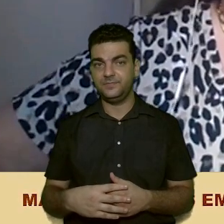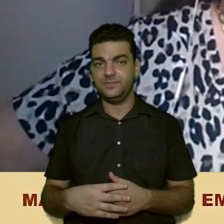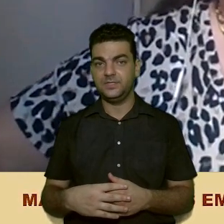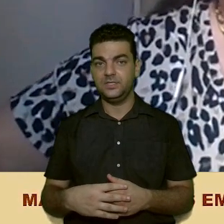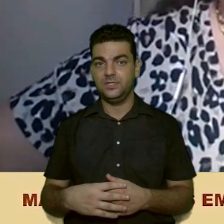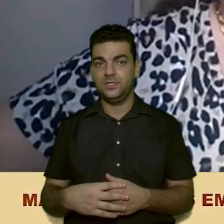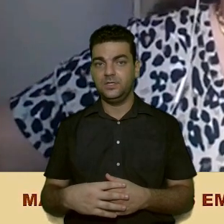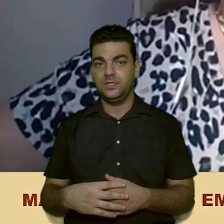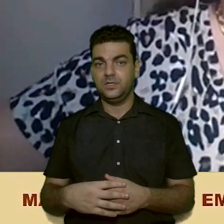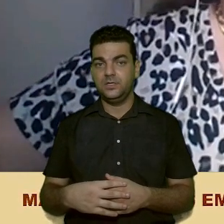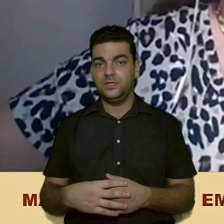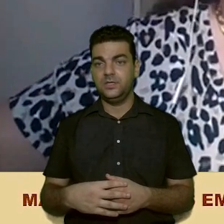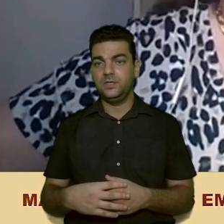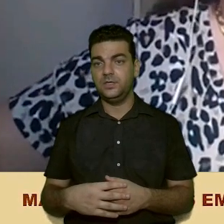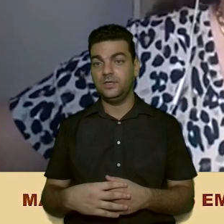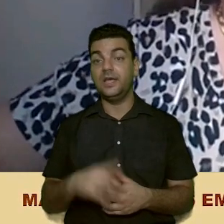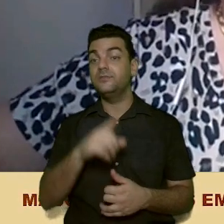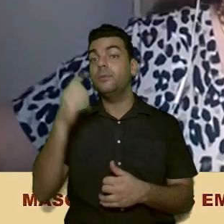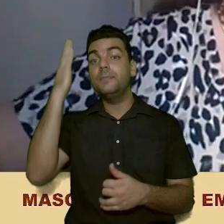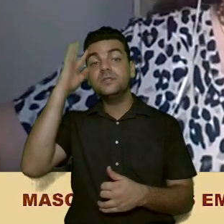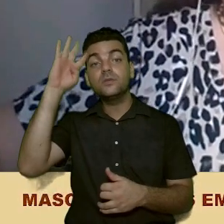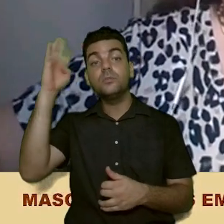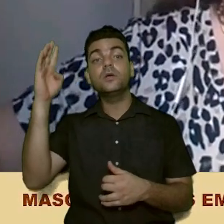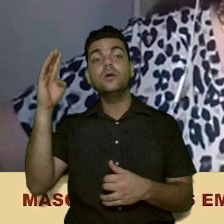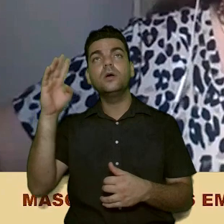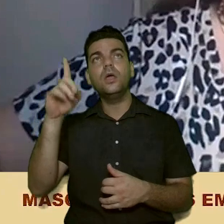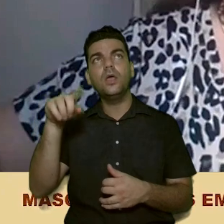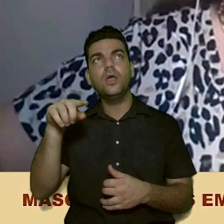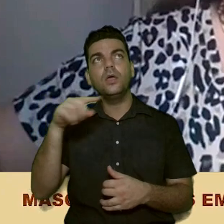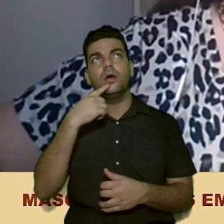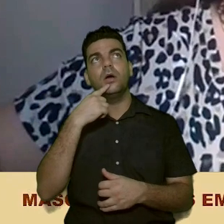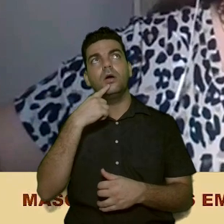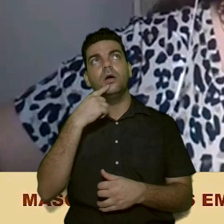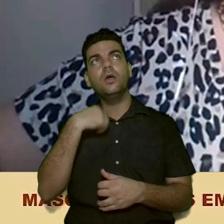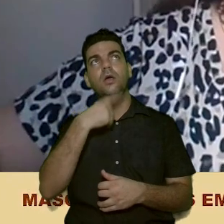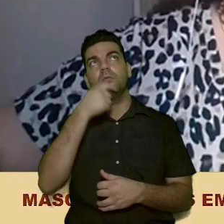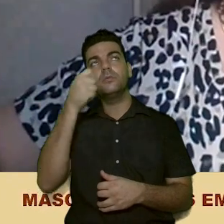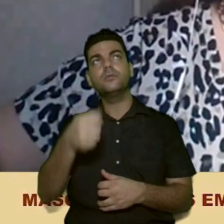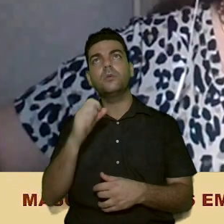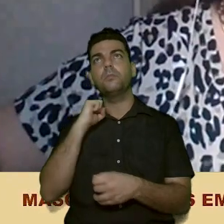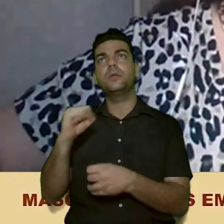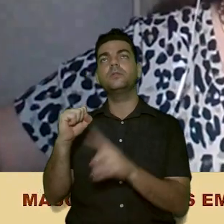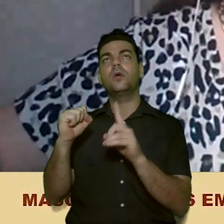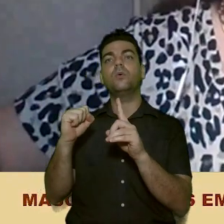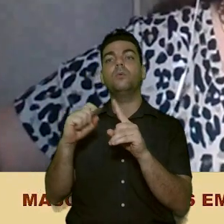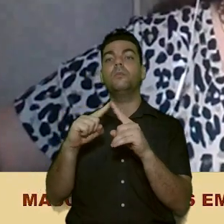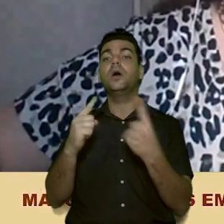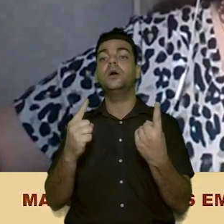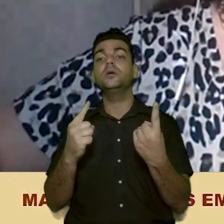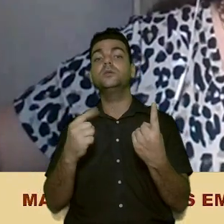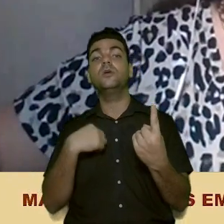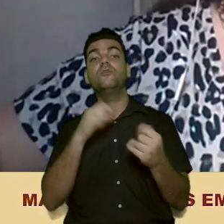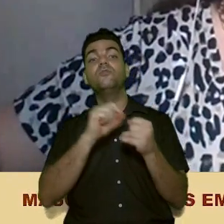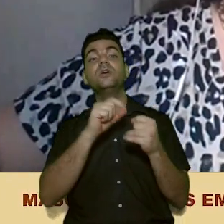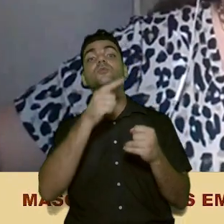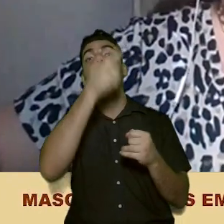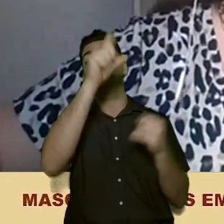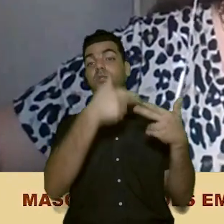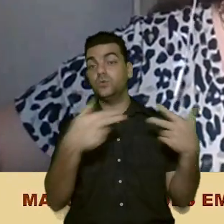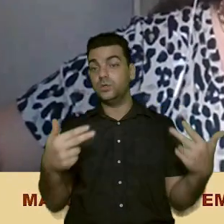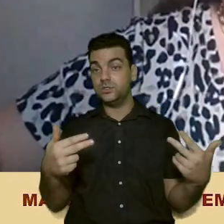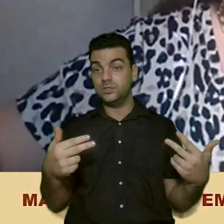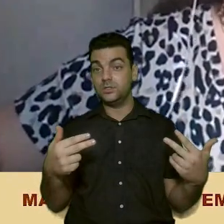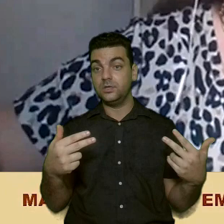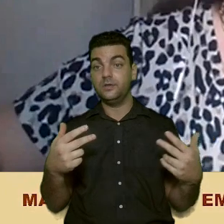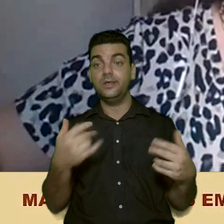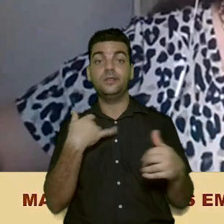e falando tudo sobre, e daqui a pouco eles vão entendendo que eles, cara, não sou machista porque eu não mato minha ex-namorada, mas eu faço um monte de machismo. Eu